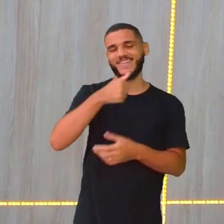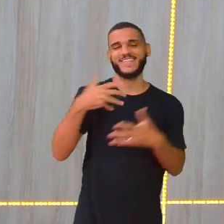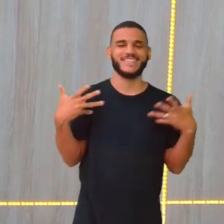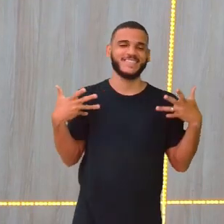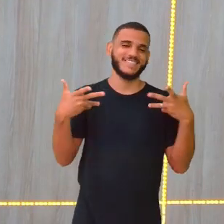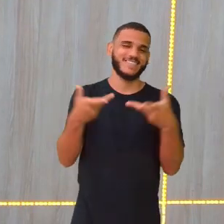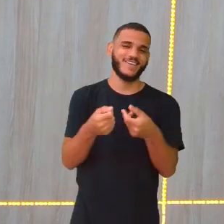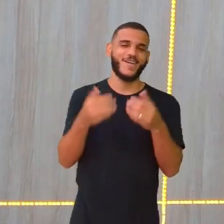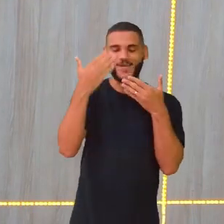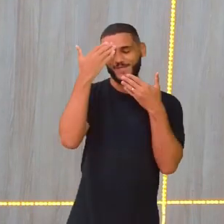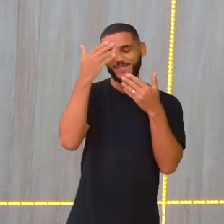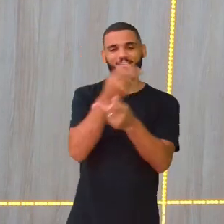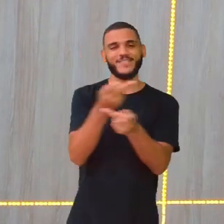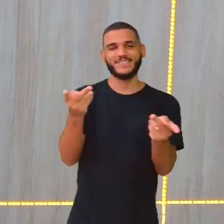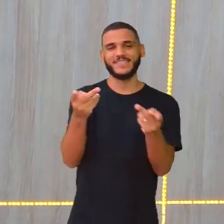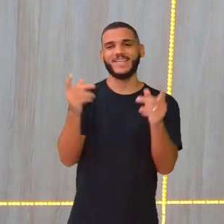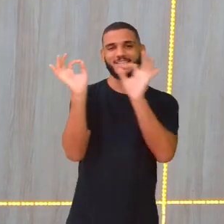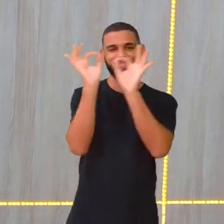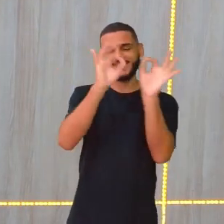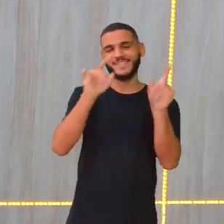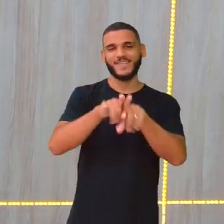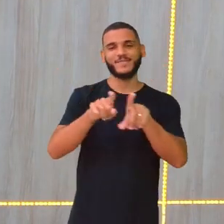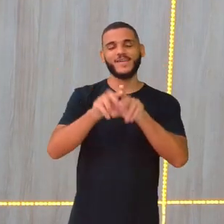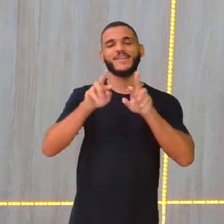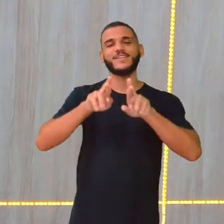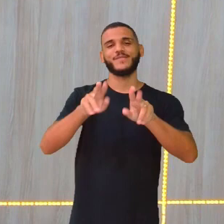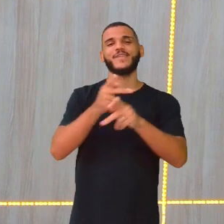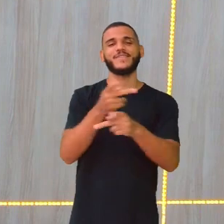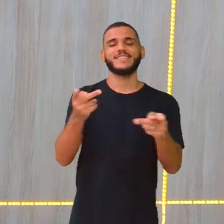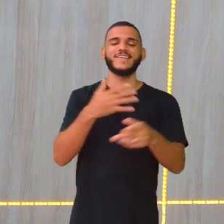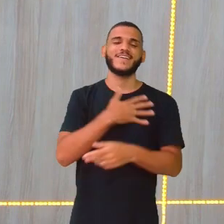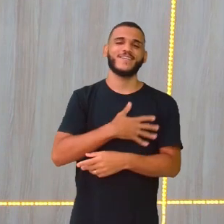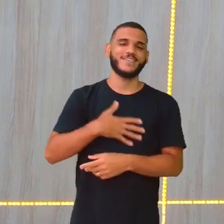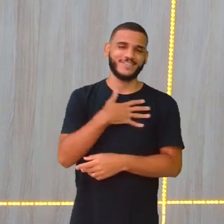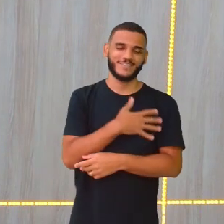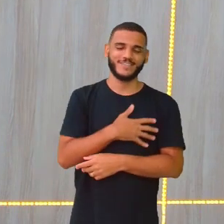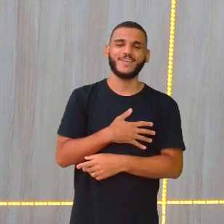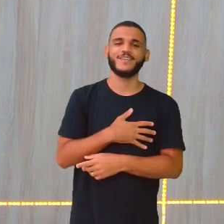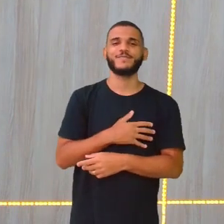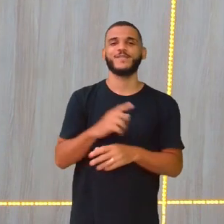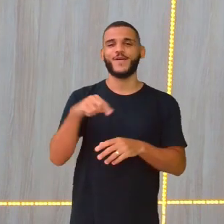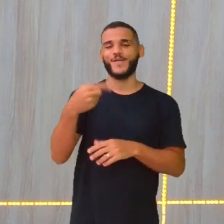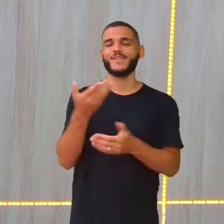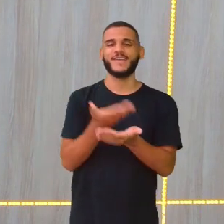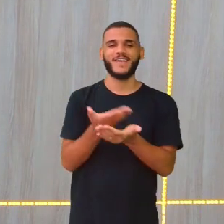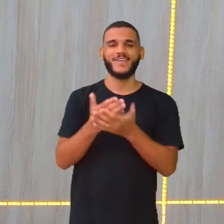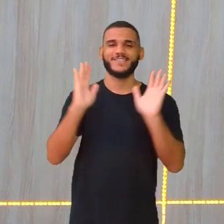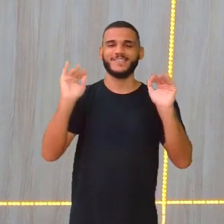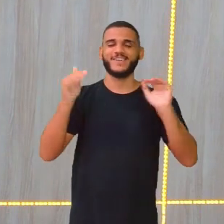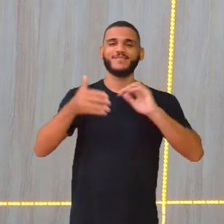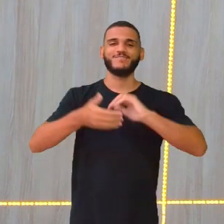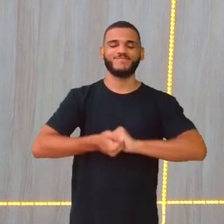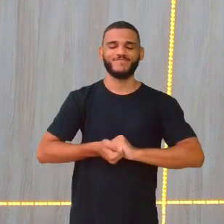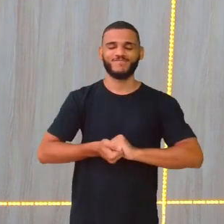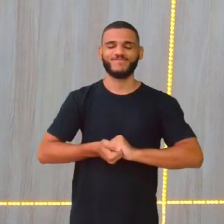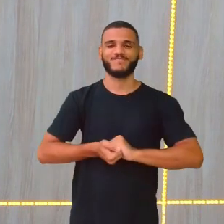certo? Obrigada a você que está aí. E eu espero que vocês tenham gostado. E até a próxima, gente. Tchau.